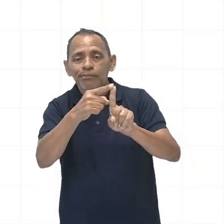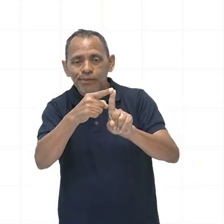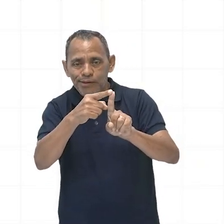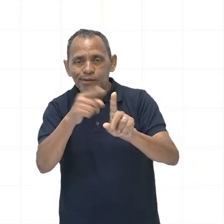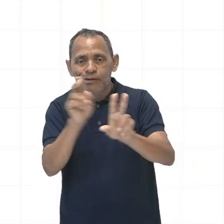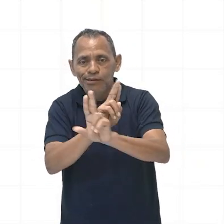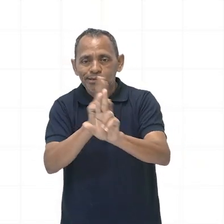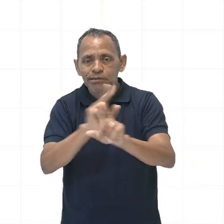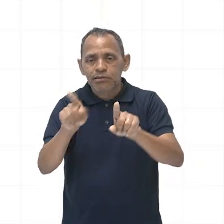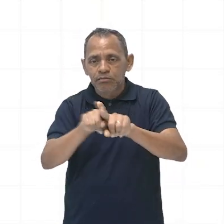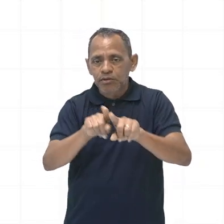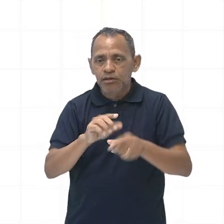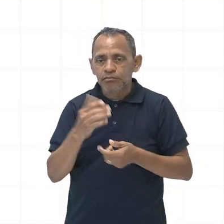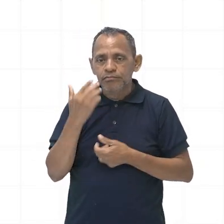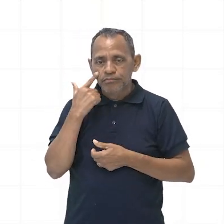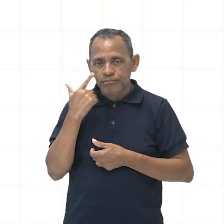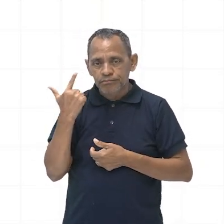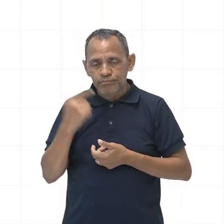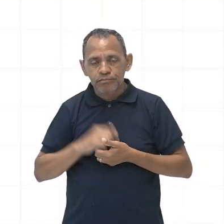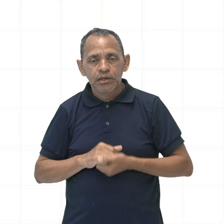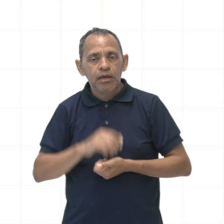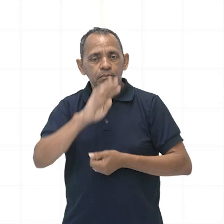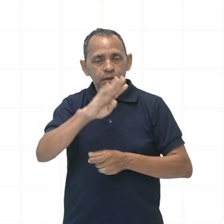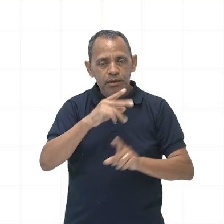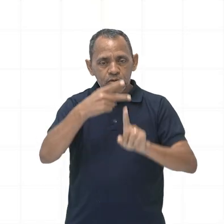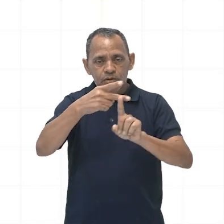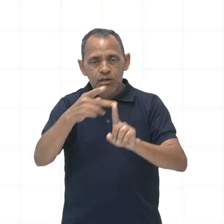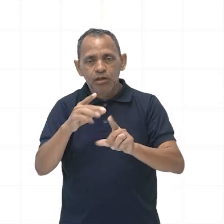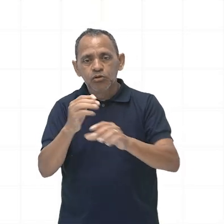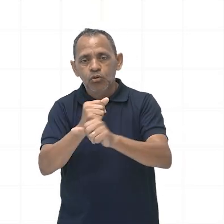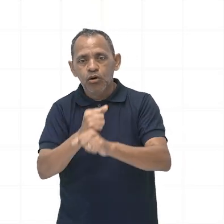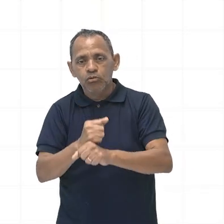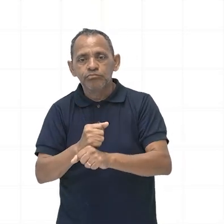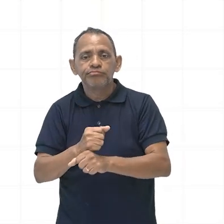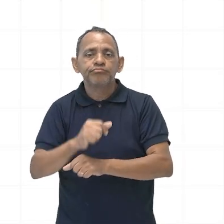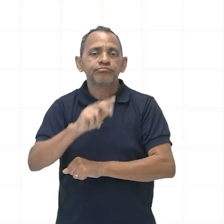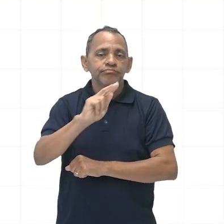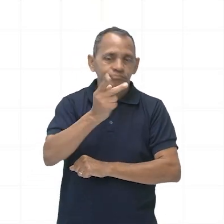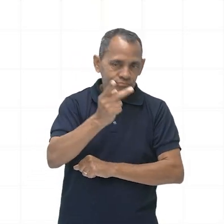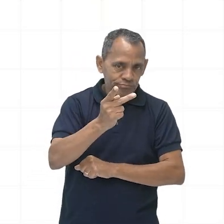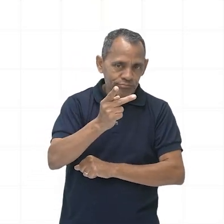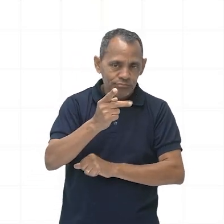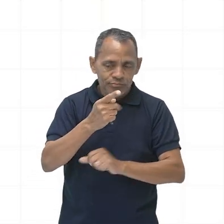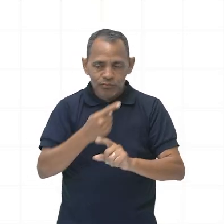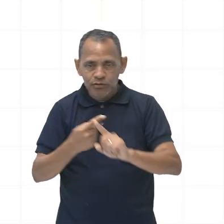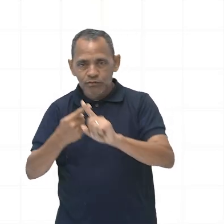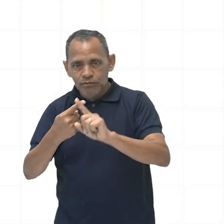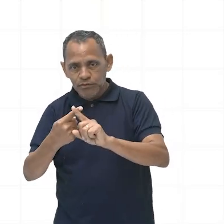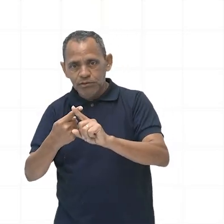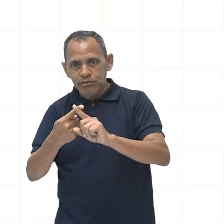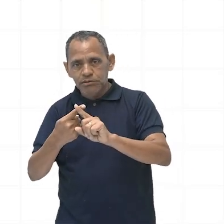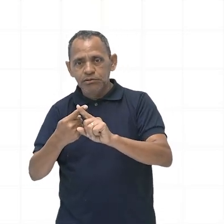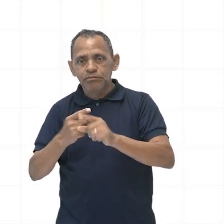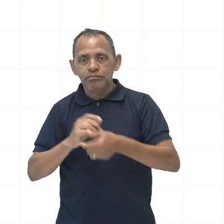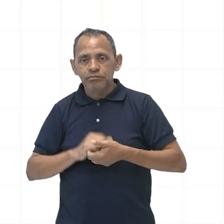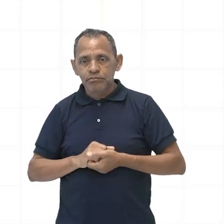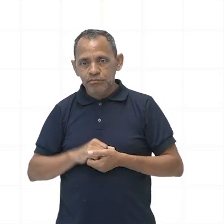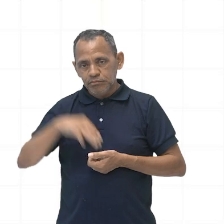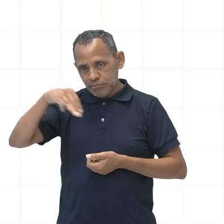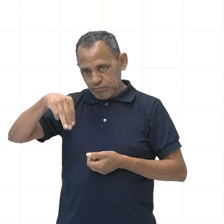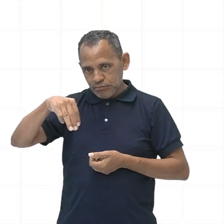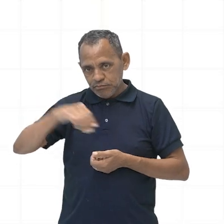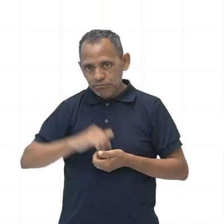Ó, B ao quadrado é igual a hipotenusa vezes a projeção dela, que é